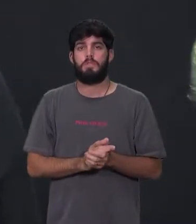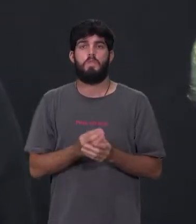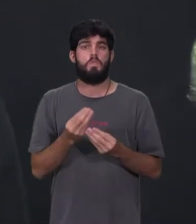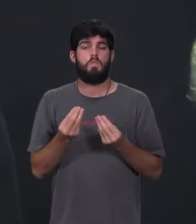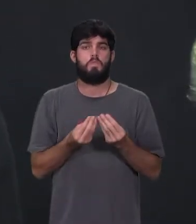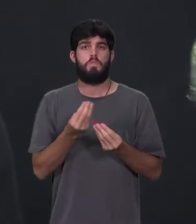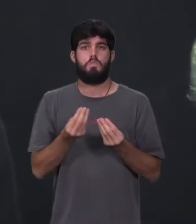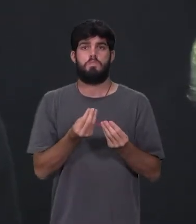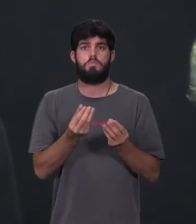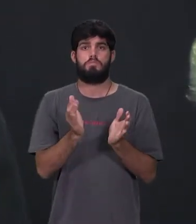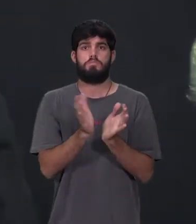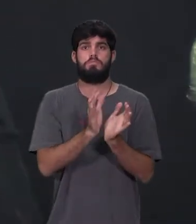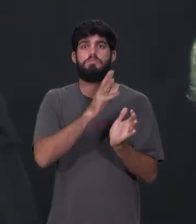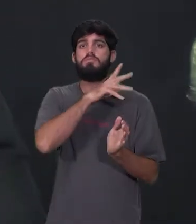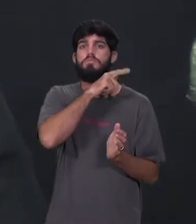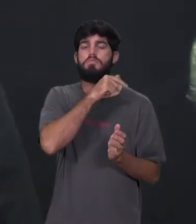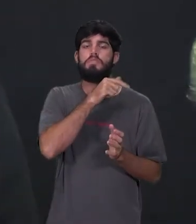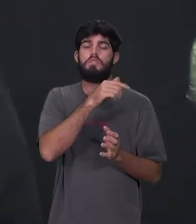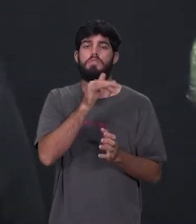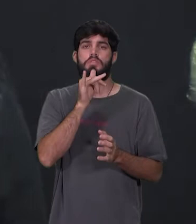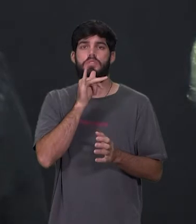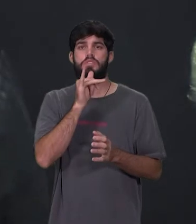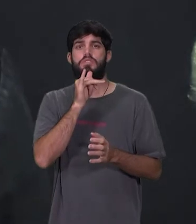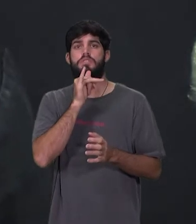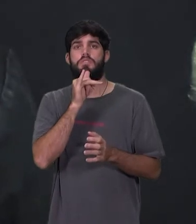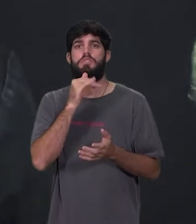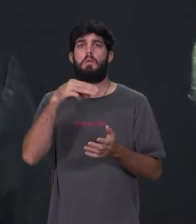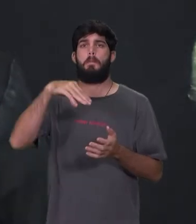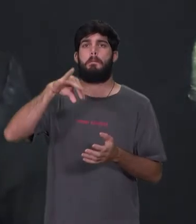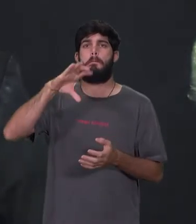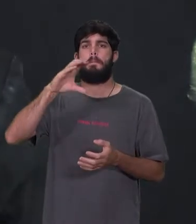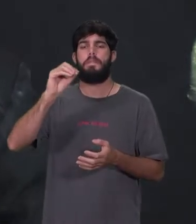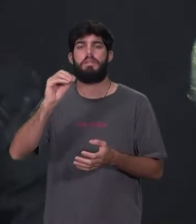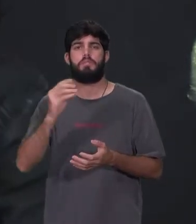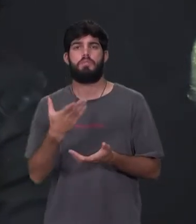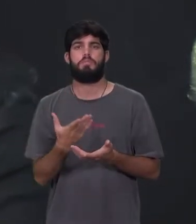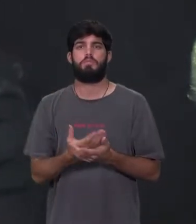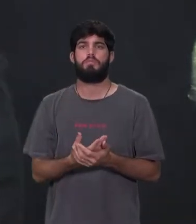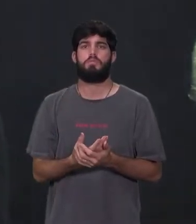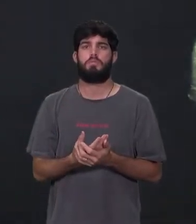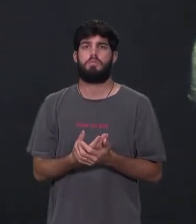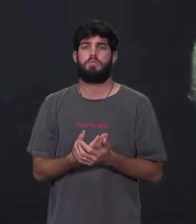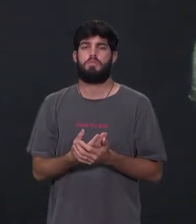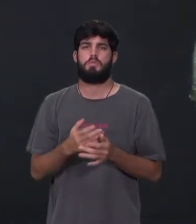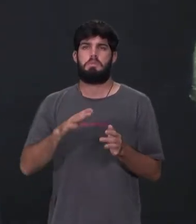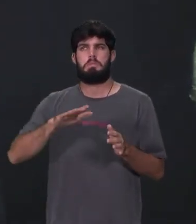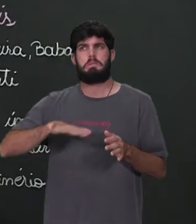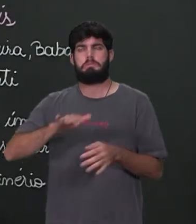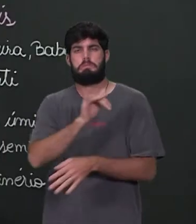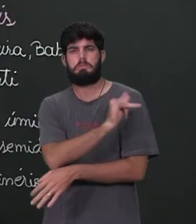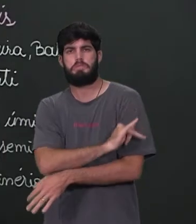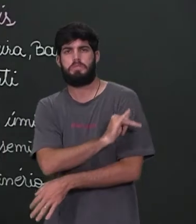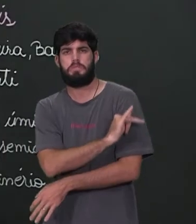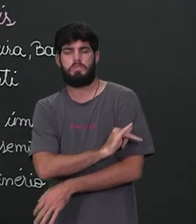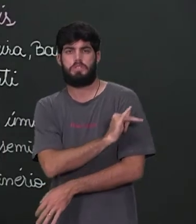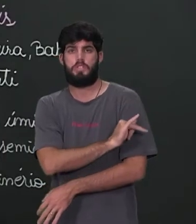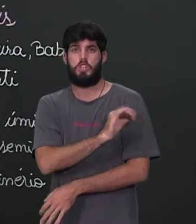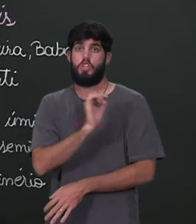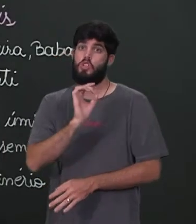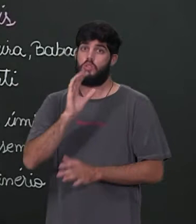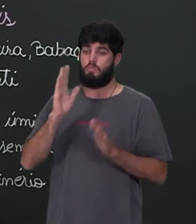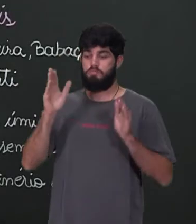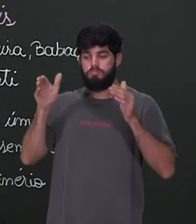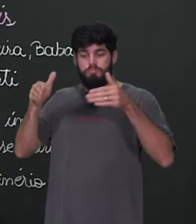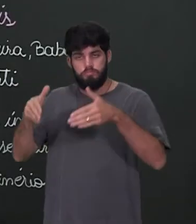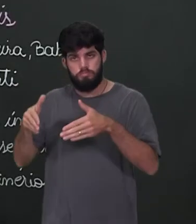posso dar como exemplo mico-leão dourado, endêmico aí da região ali do Rio de Janeiro, uma espécie que só vai ocorrer